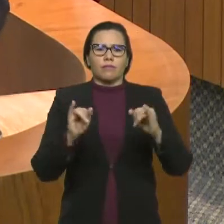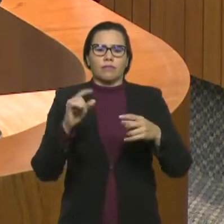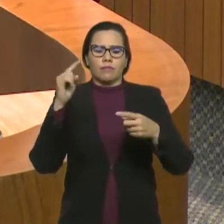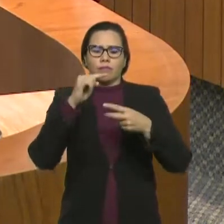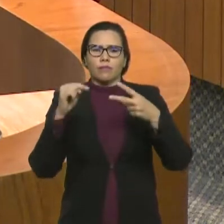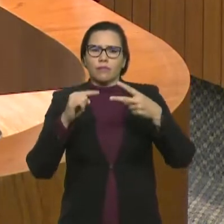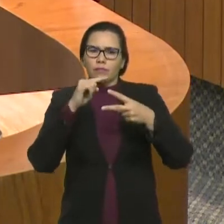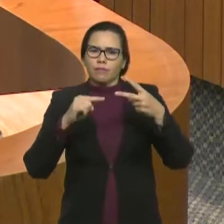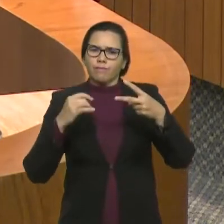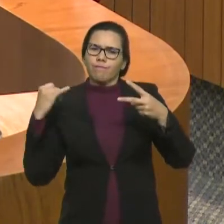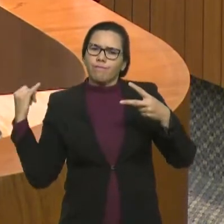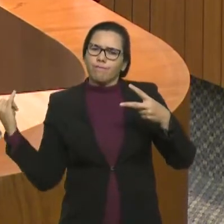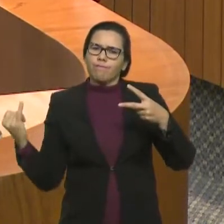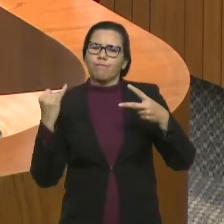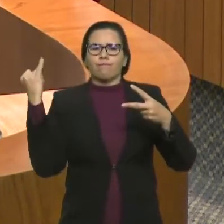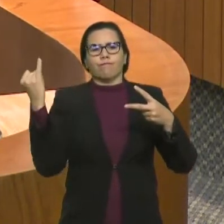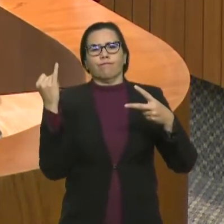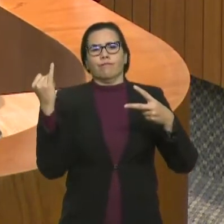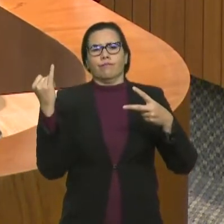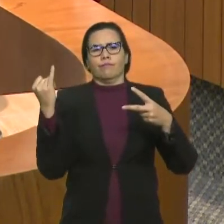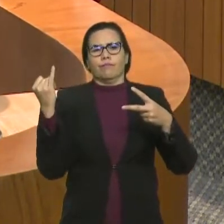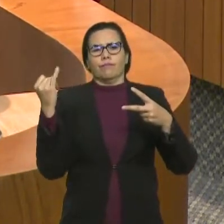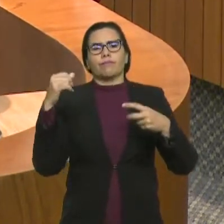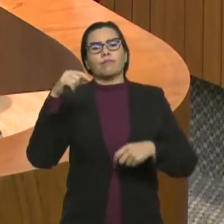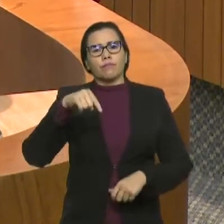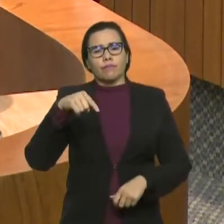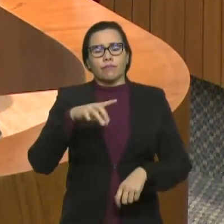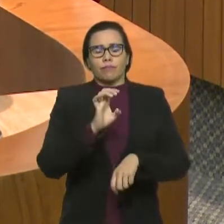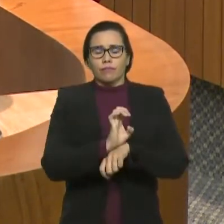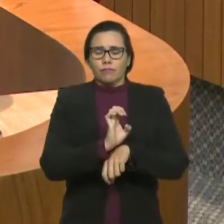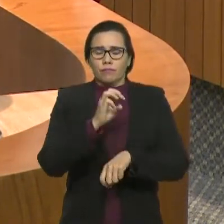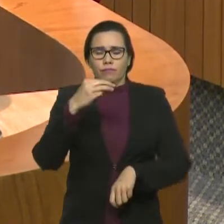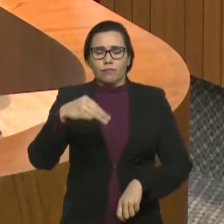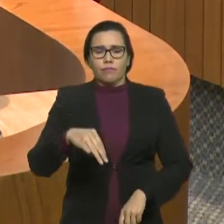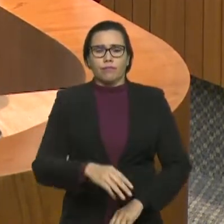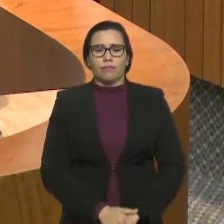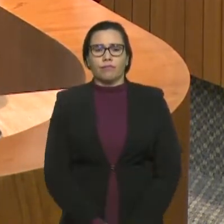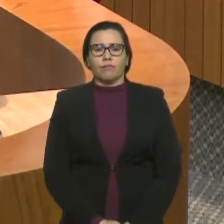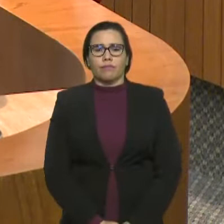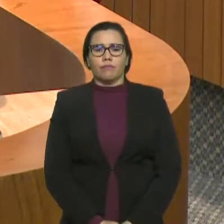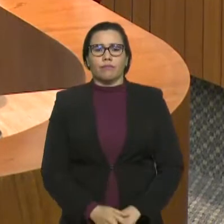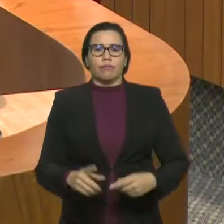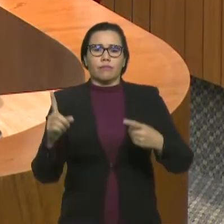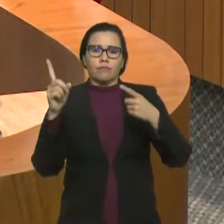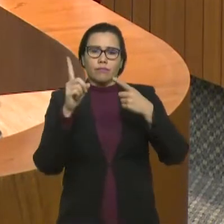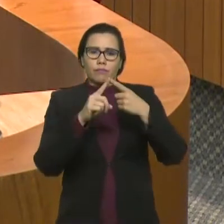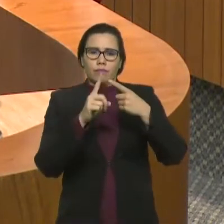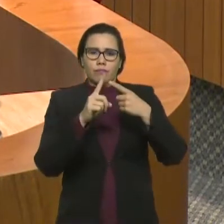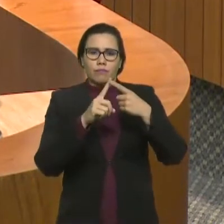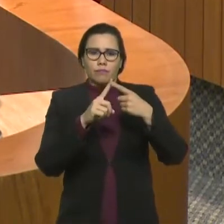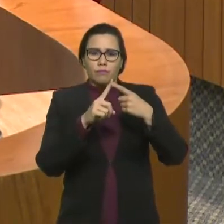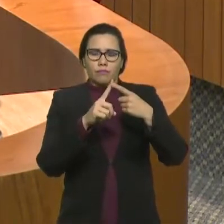importantes para o estado do Maranhão. O primeiro é